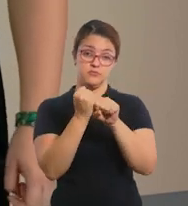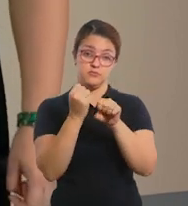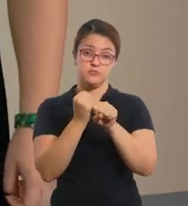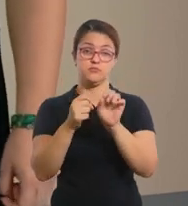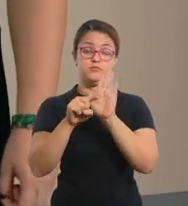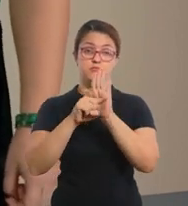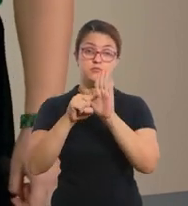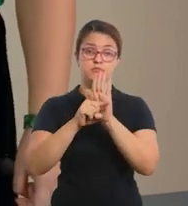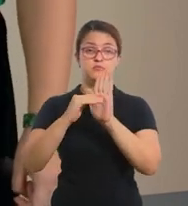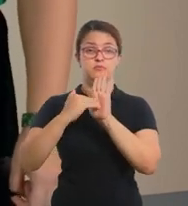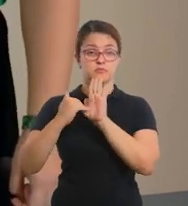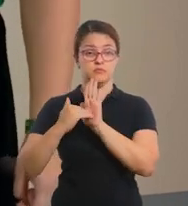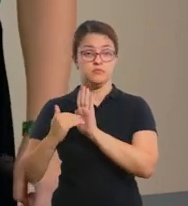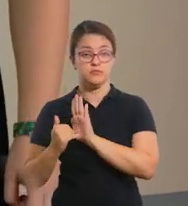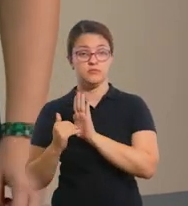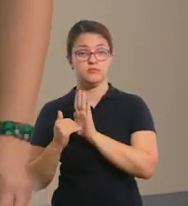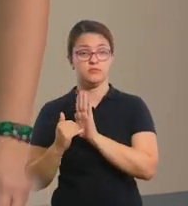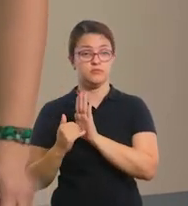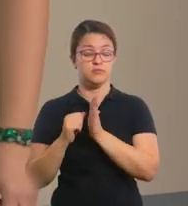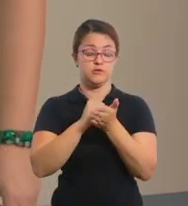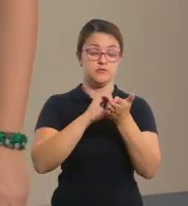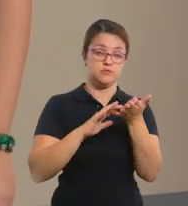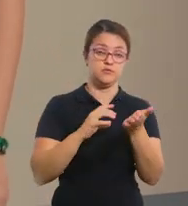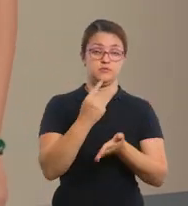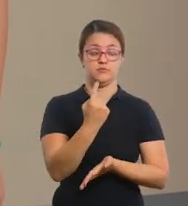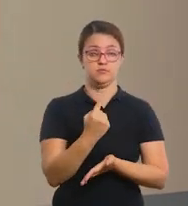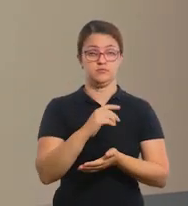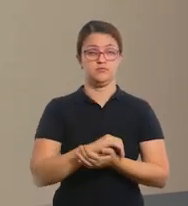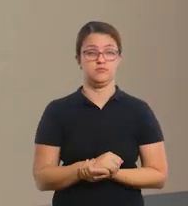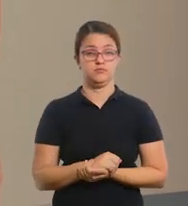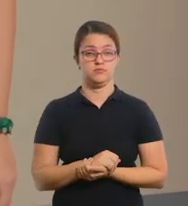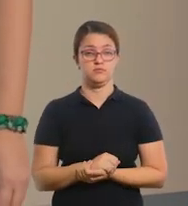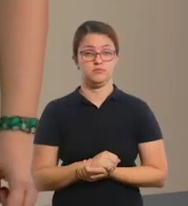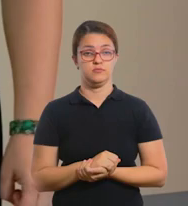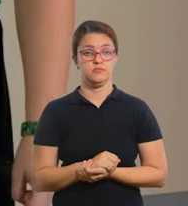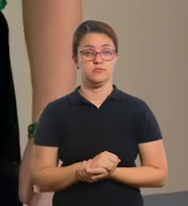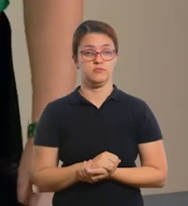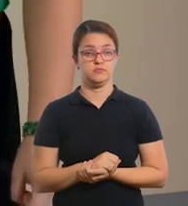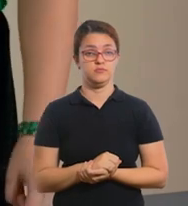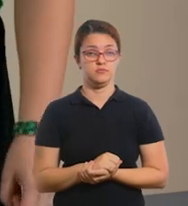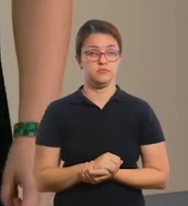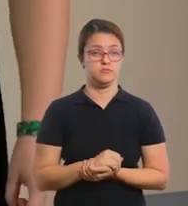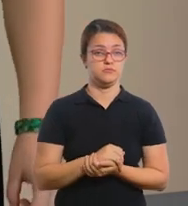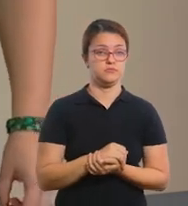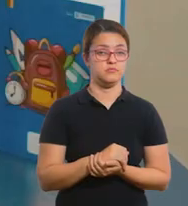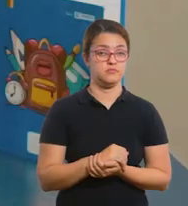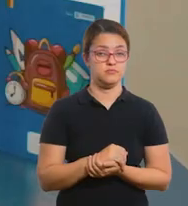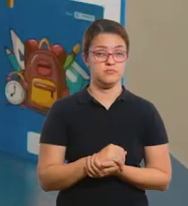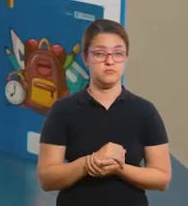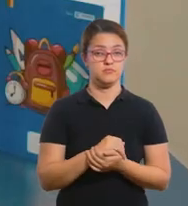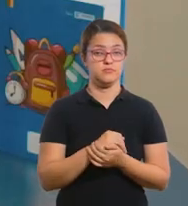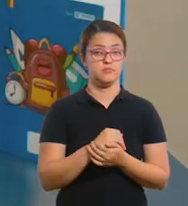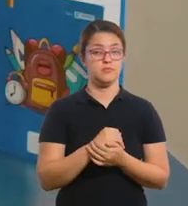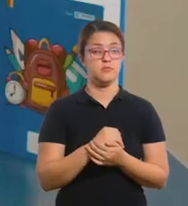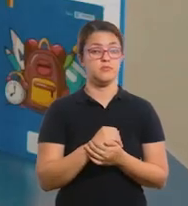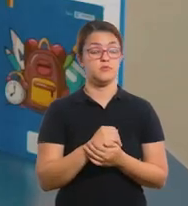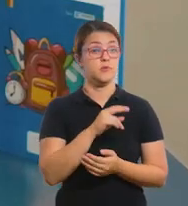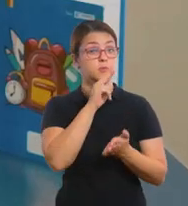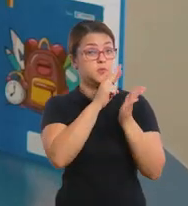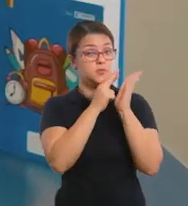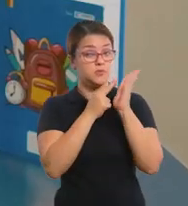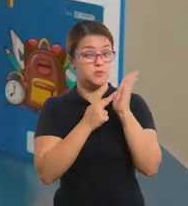adição e subtração na atividade no você vai fazer as operações e depois pintar os